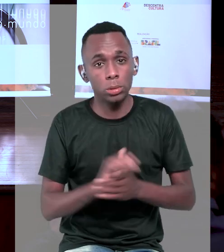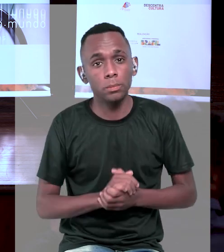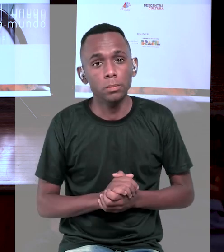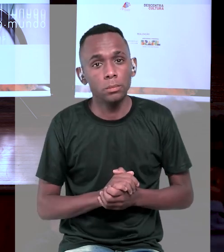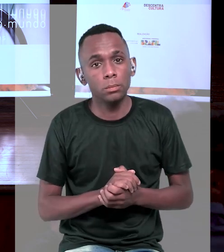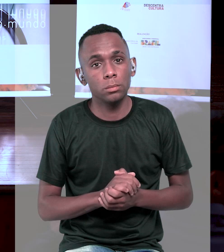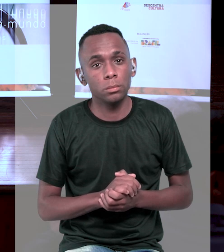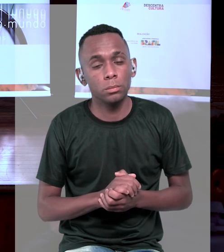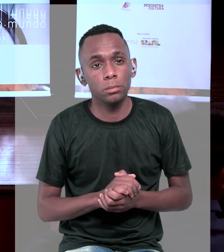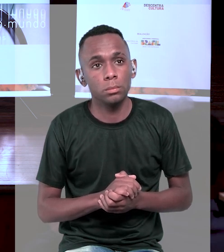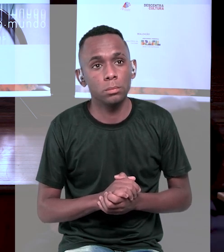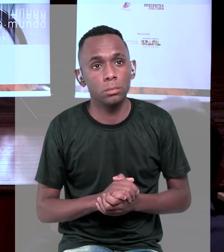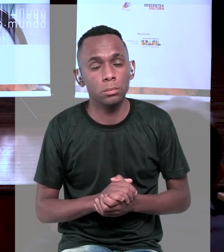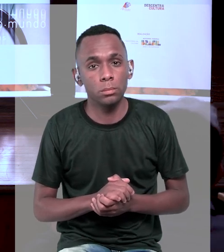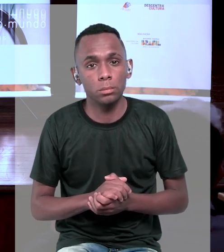Sim.